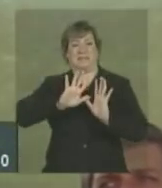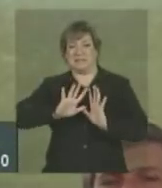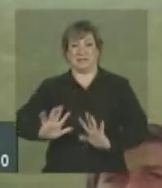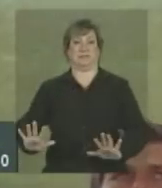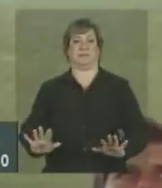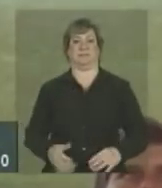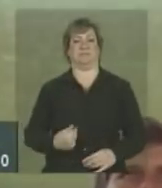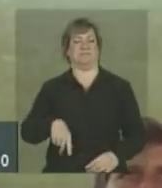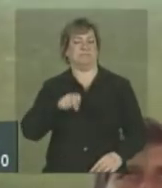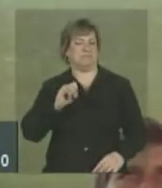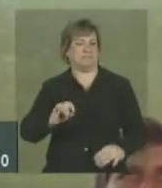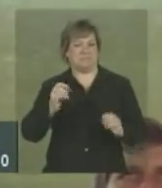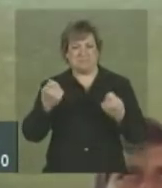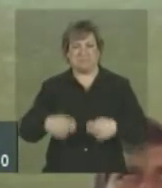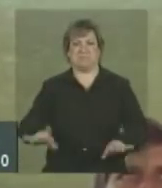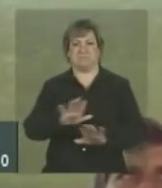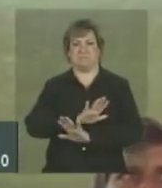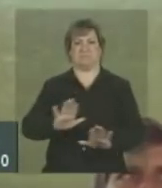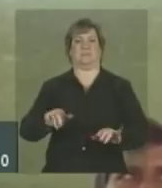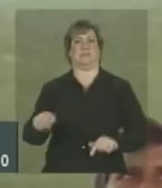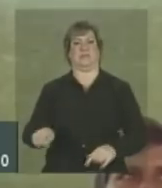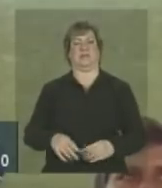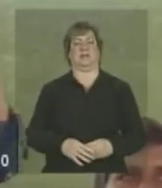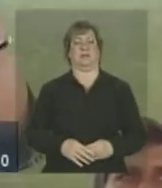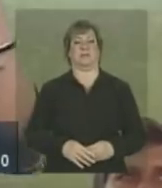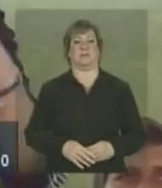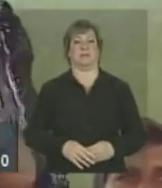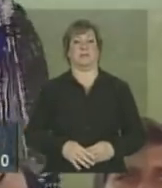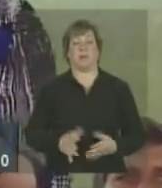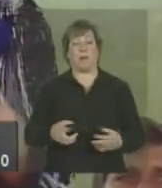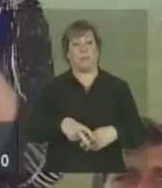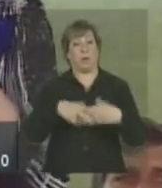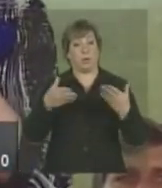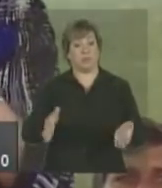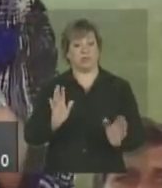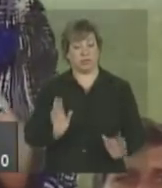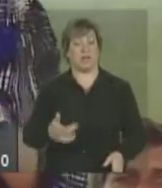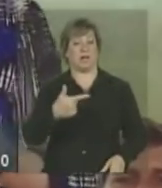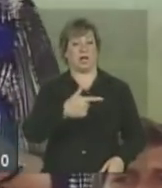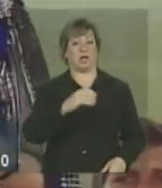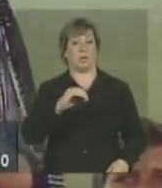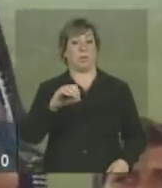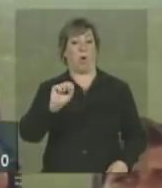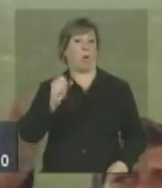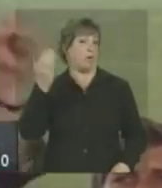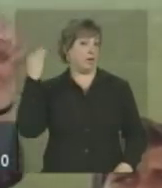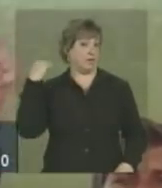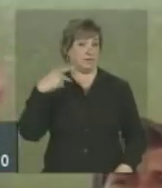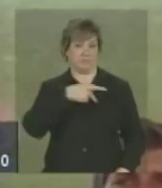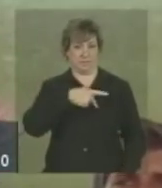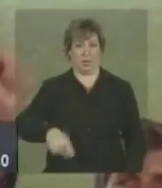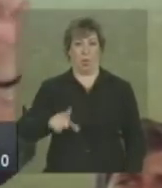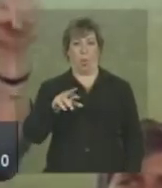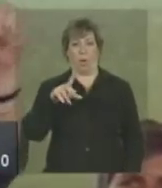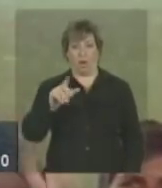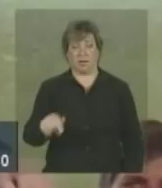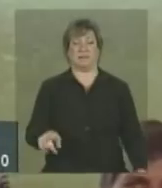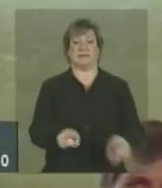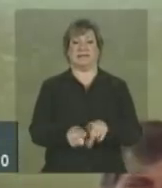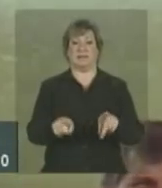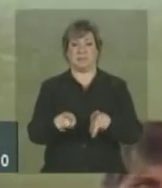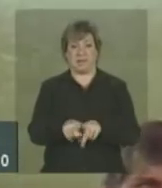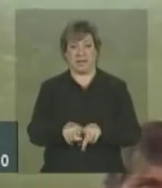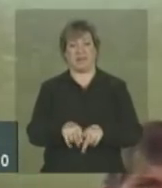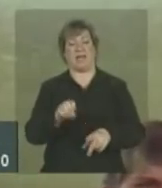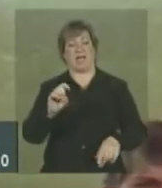exterior. Por isso, já em 2008, o presidente Lula, que é outra pessoa importante